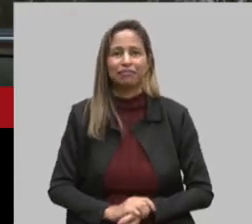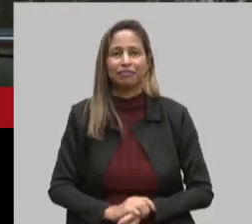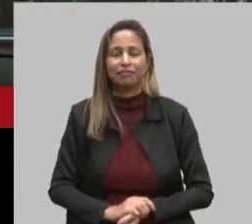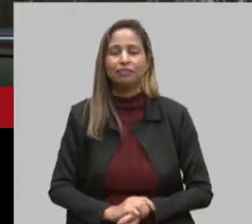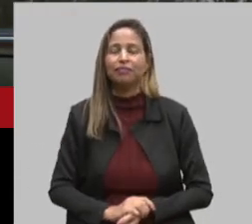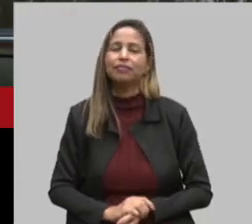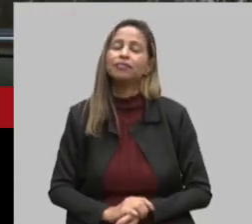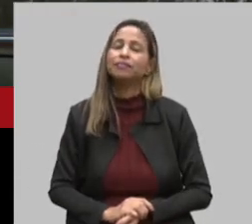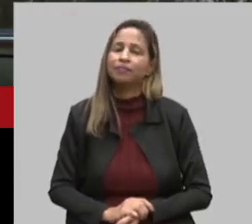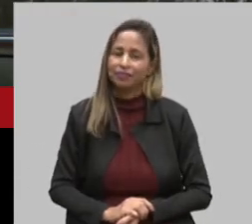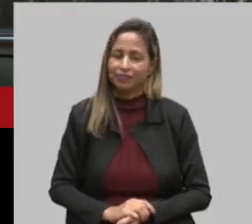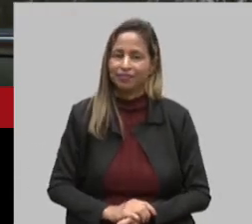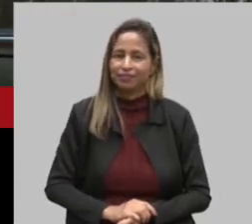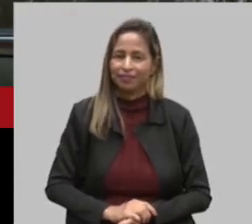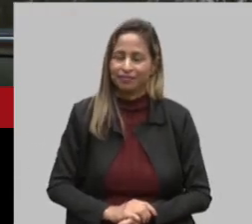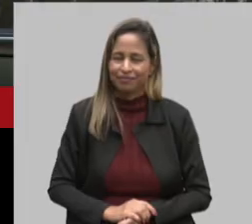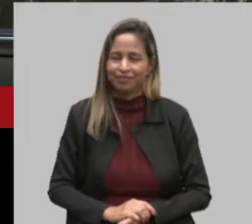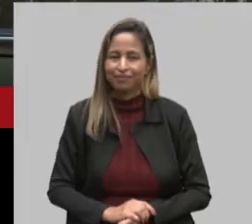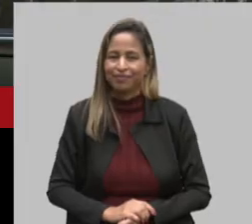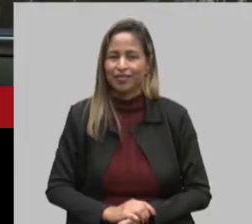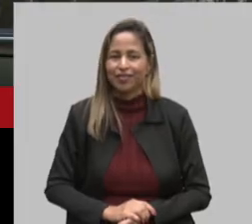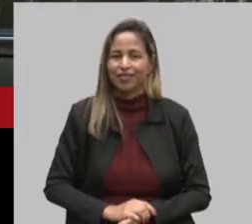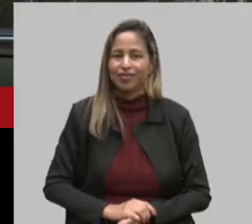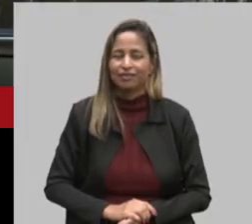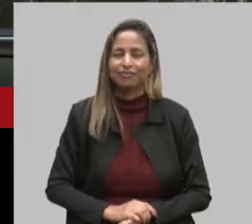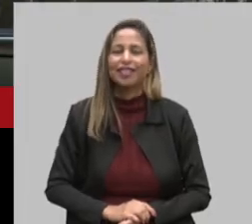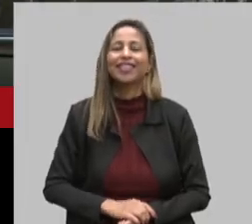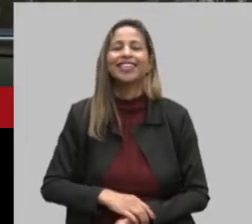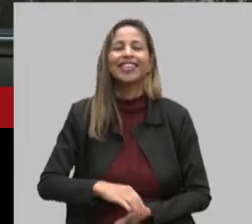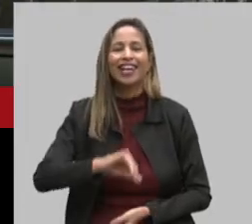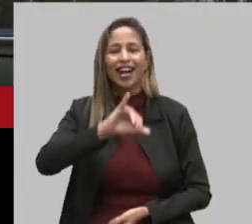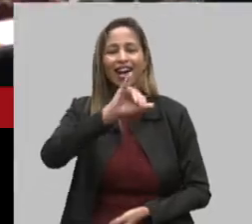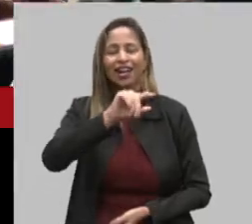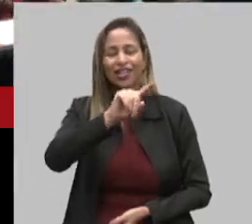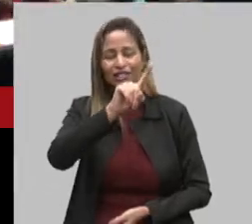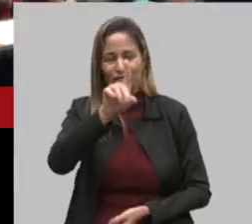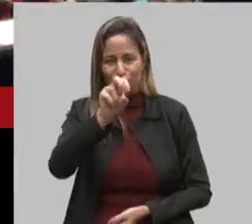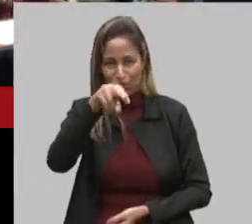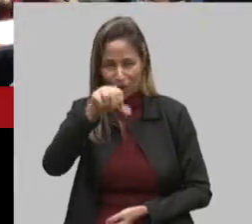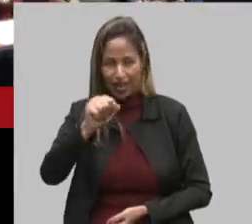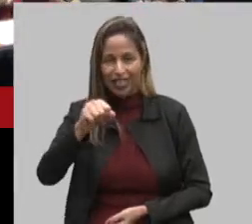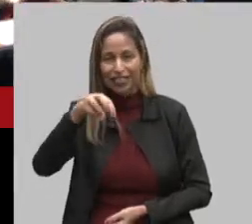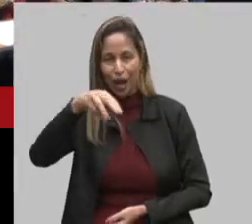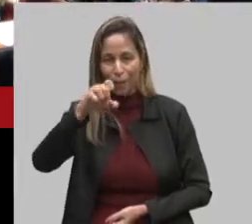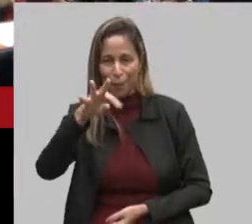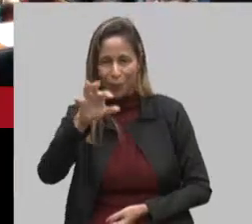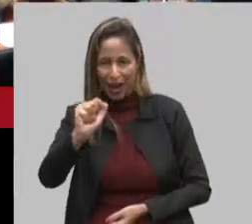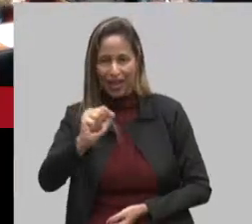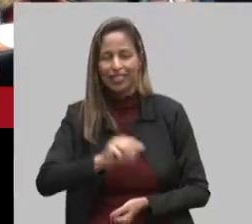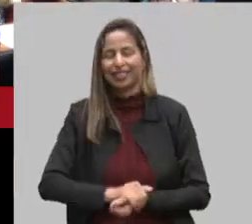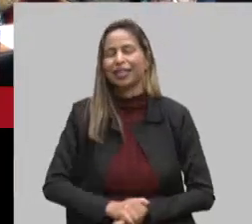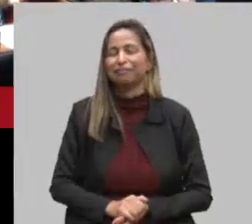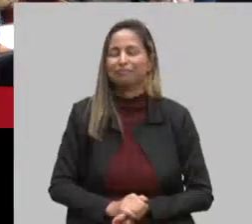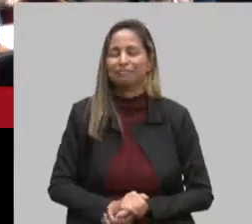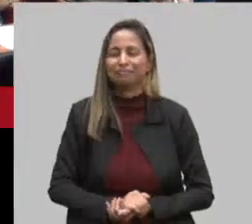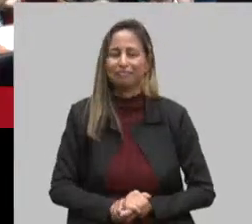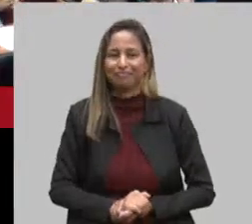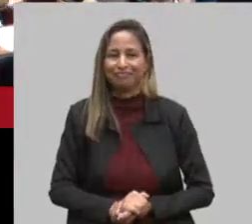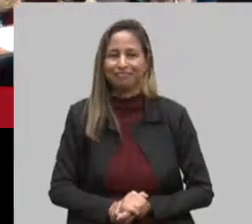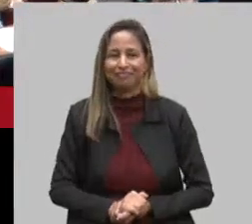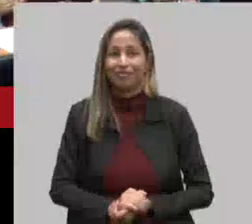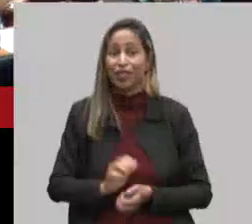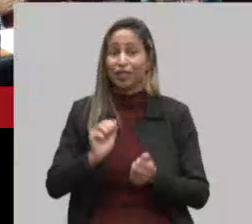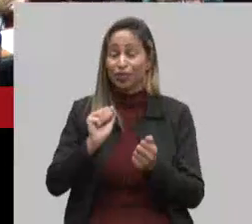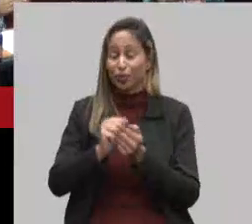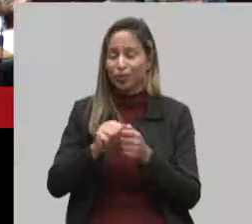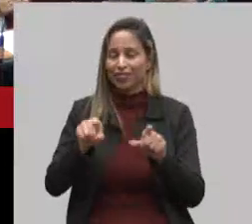Zona da Mata um o Polo Zona da Mata um coordenado pela câmara municipal de Matias Barbosa os integrantes